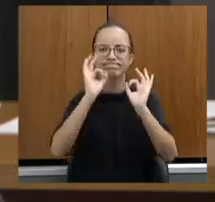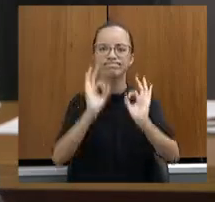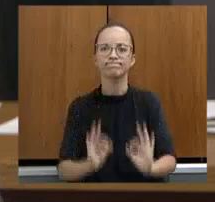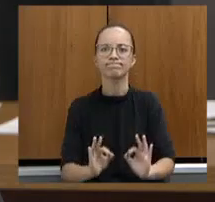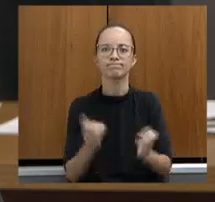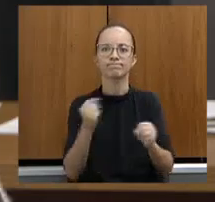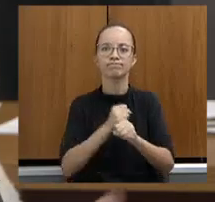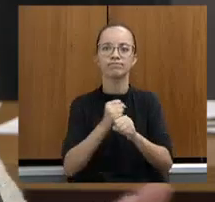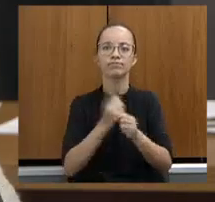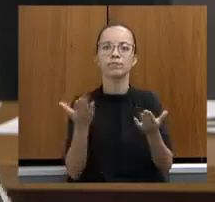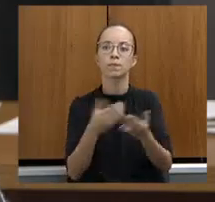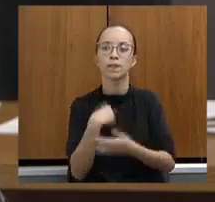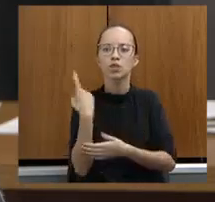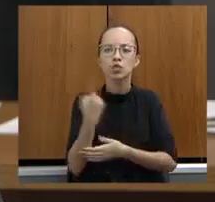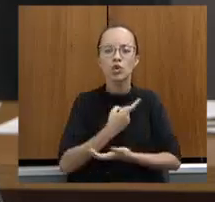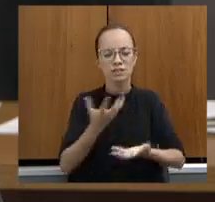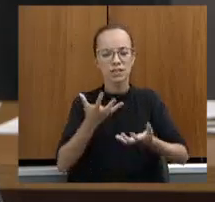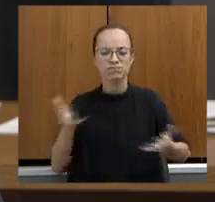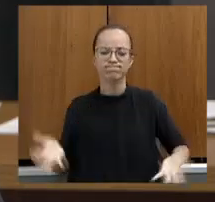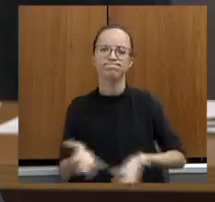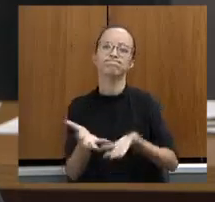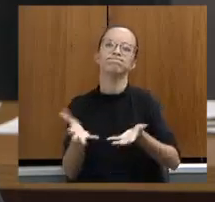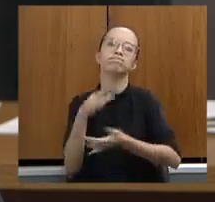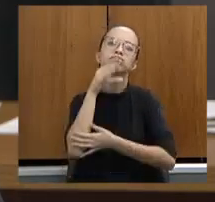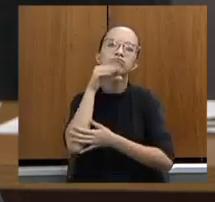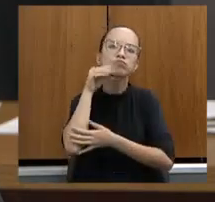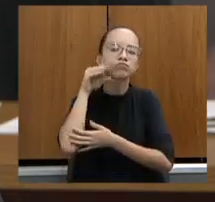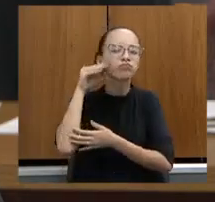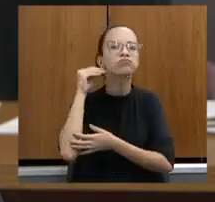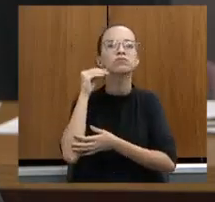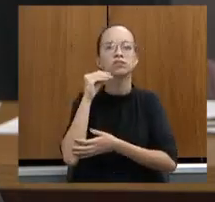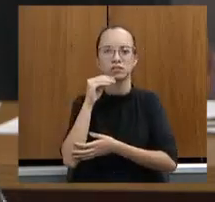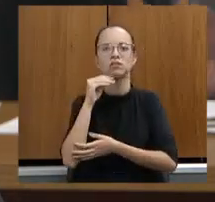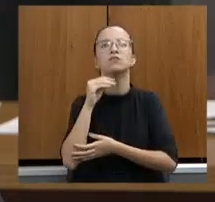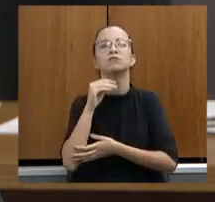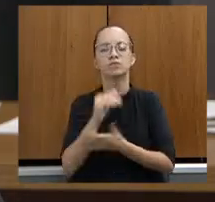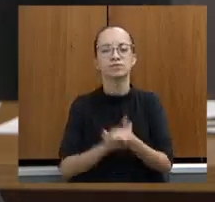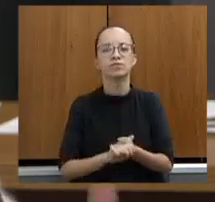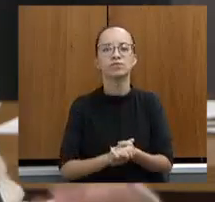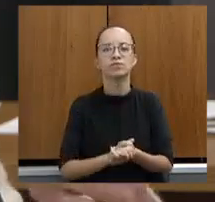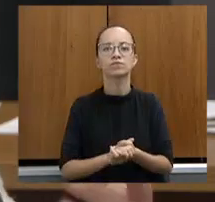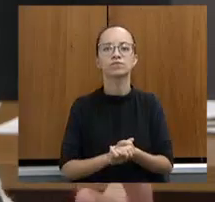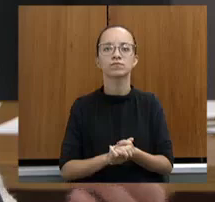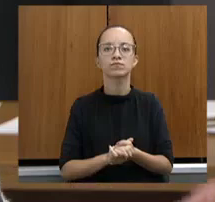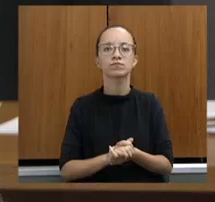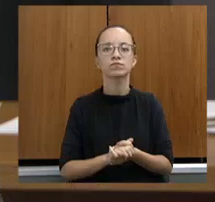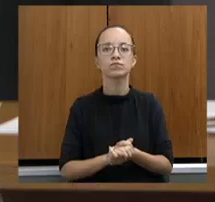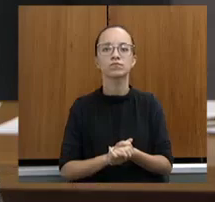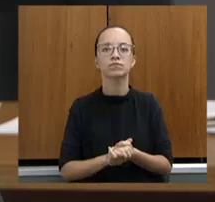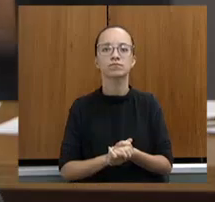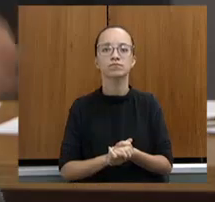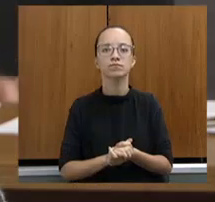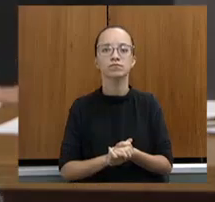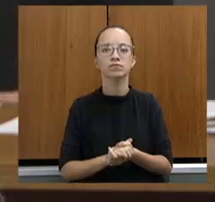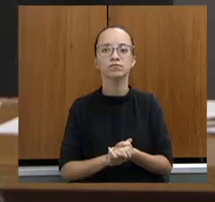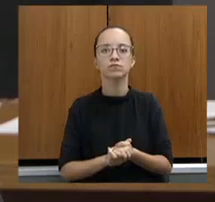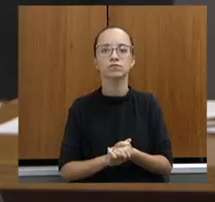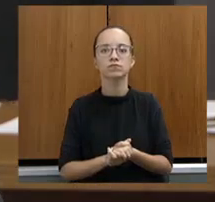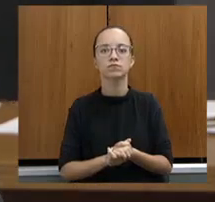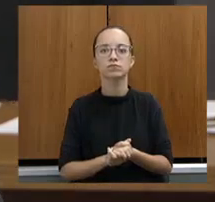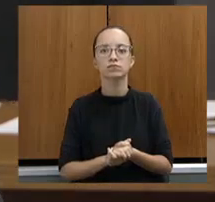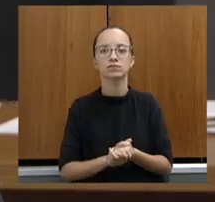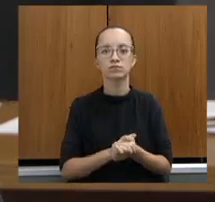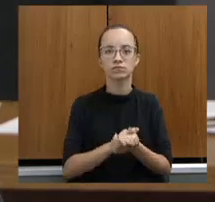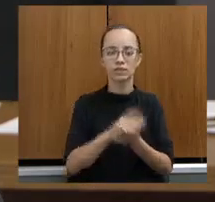quer valorizar o servidor conseguimos fazer a recomposição de perdas inflacionárias no último ano não havia recomposição de perdas